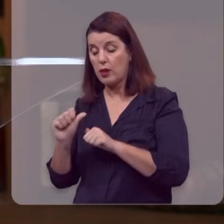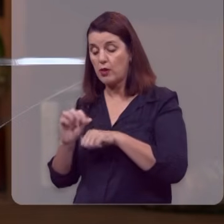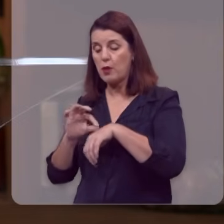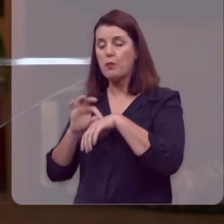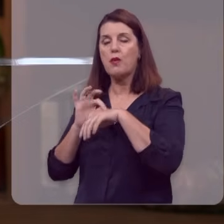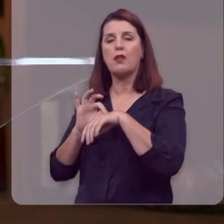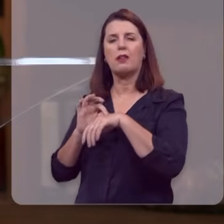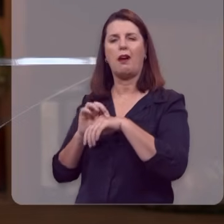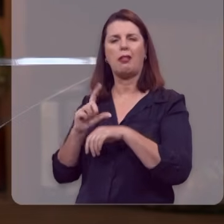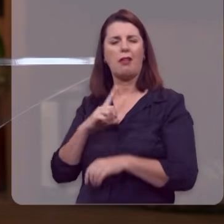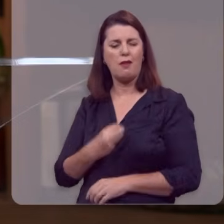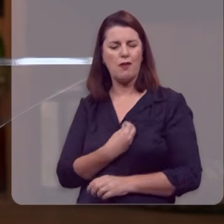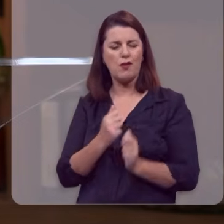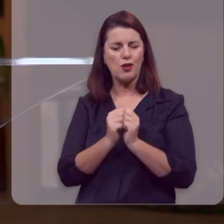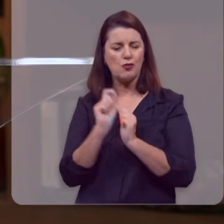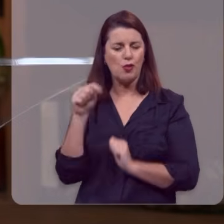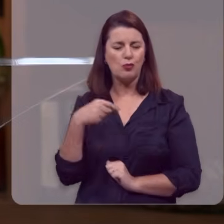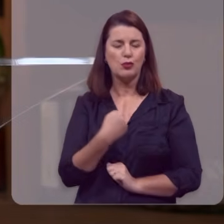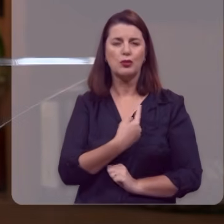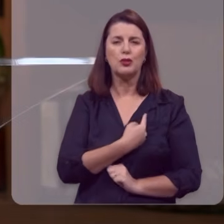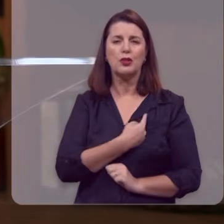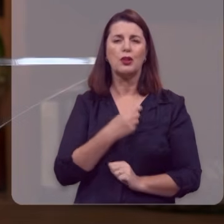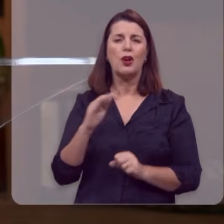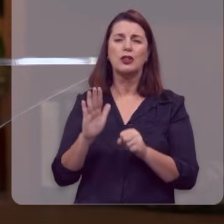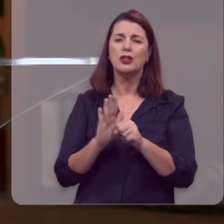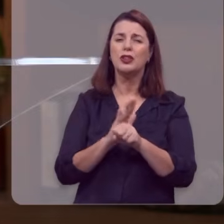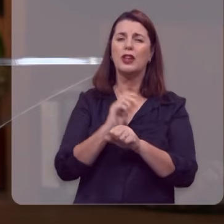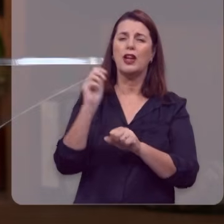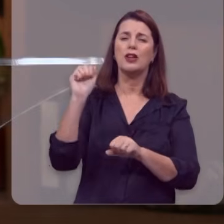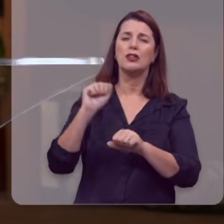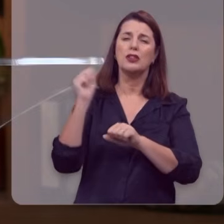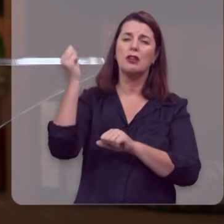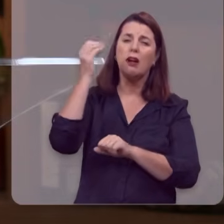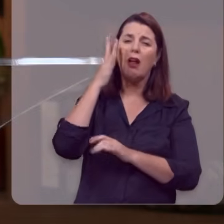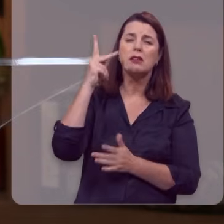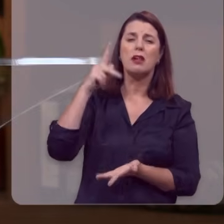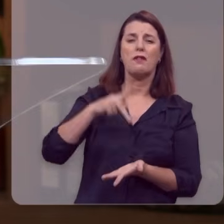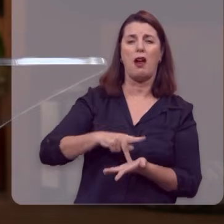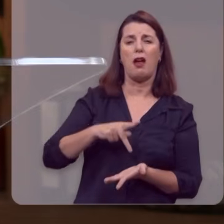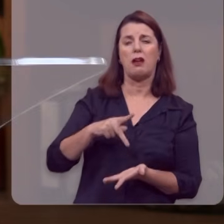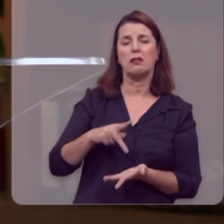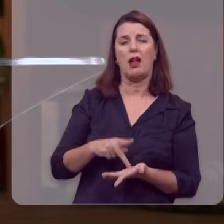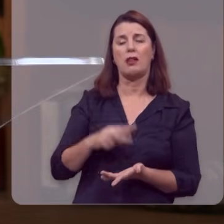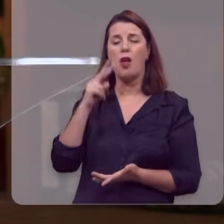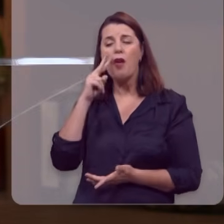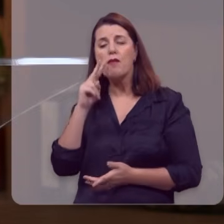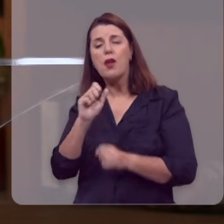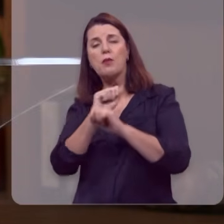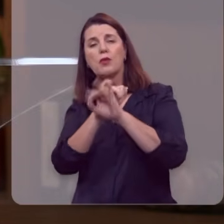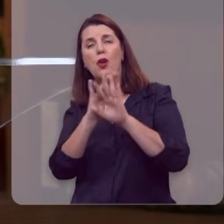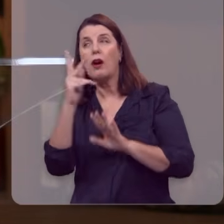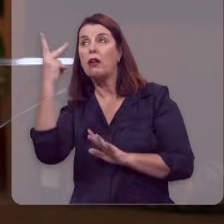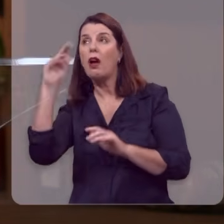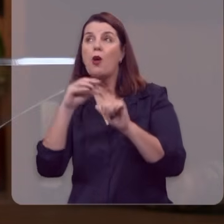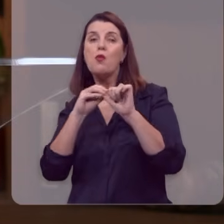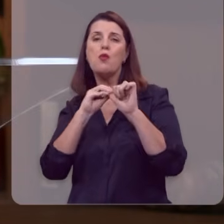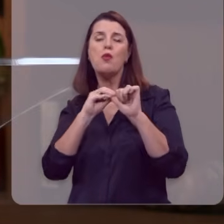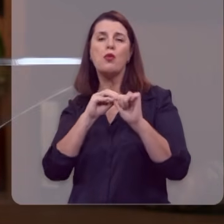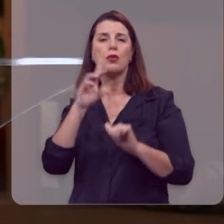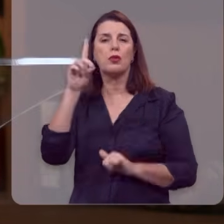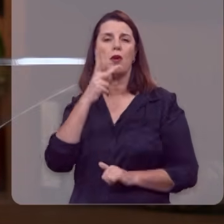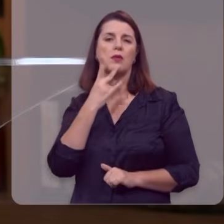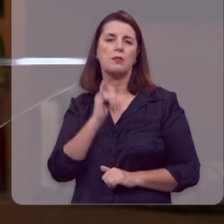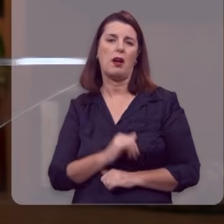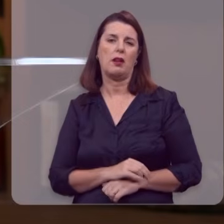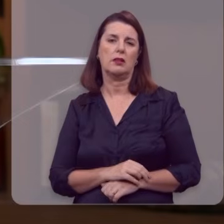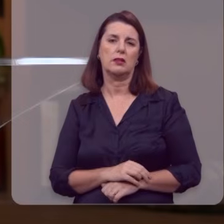de graça e de verdade. E vimos a sua glória, glória como do unigênito do Pai. Agora o próprio Deus